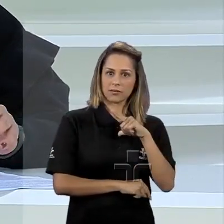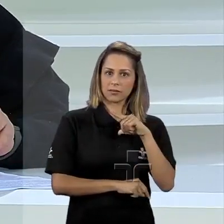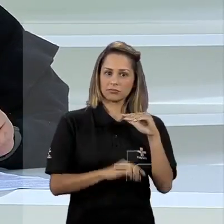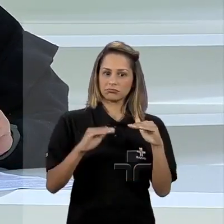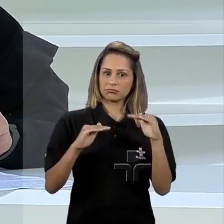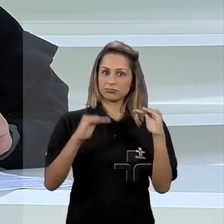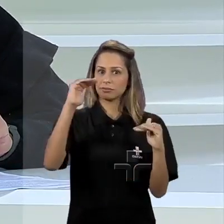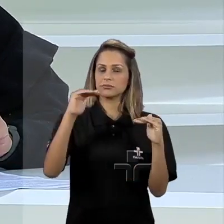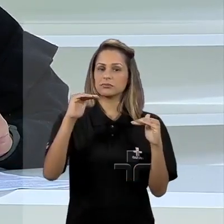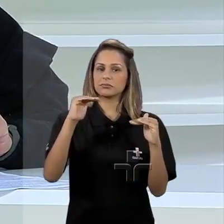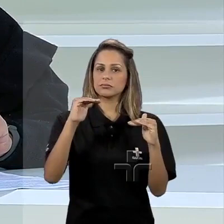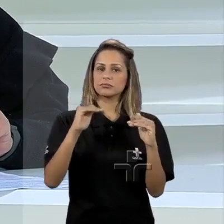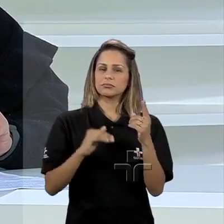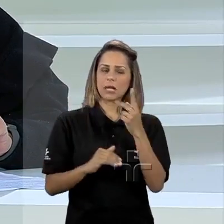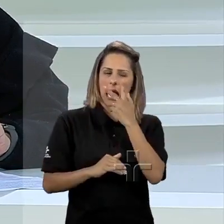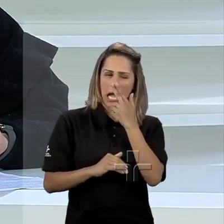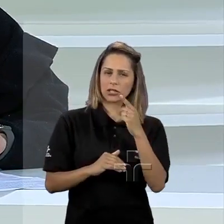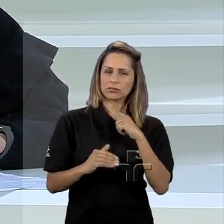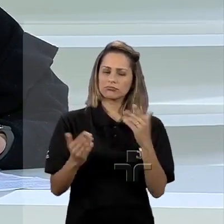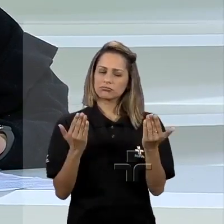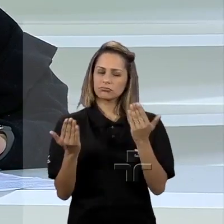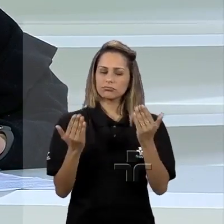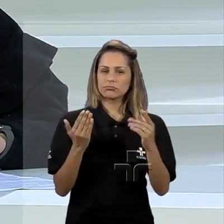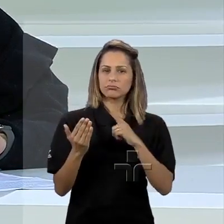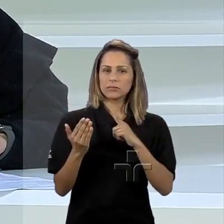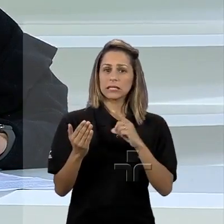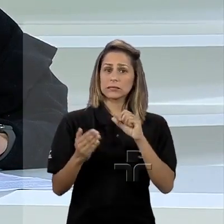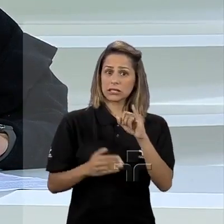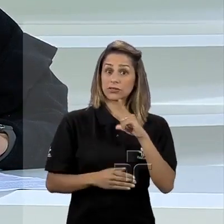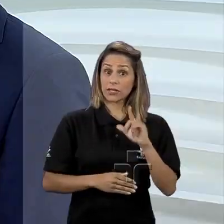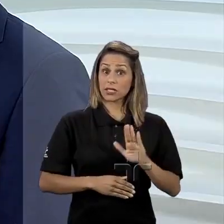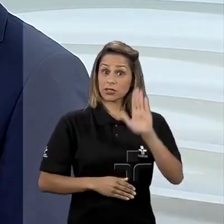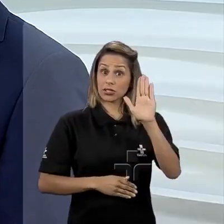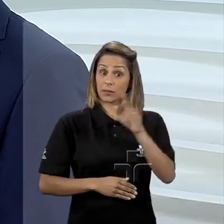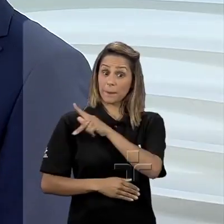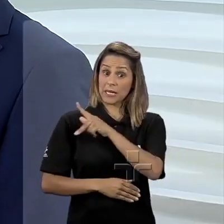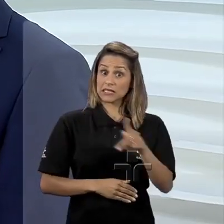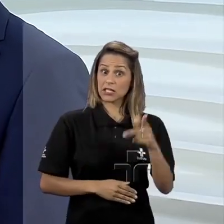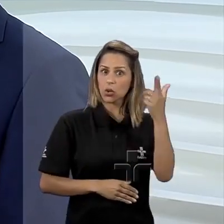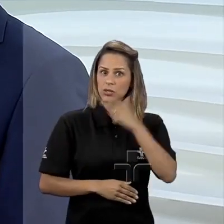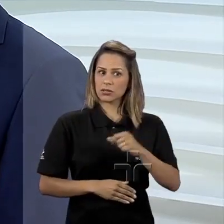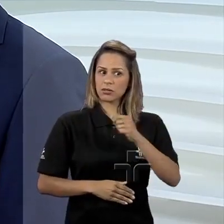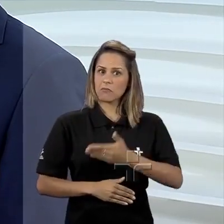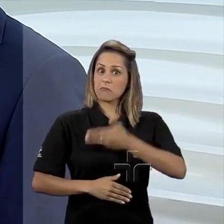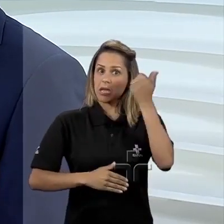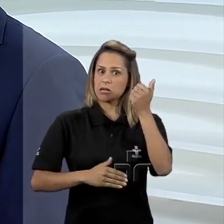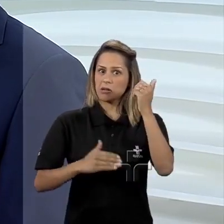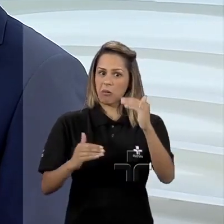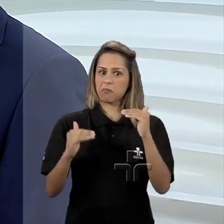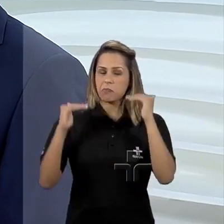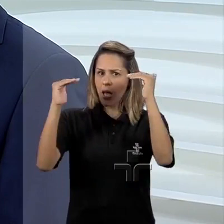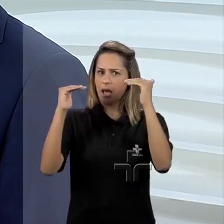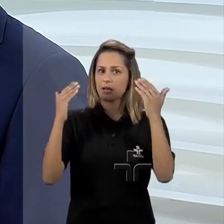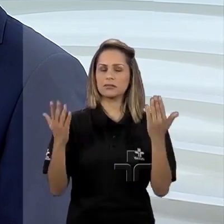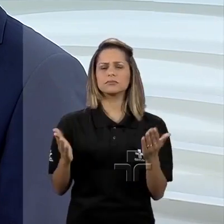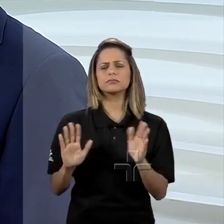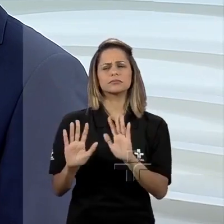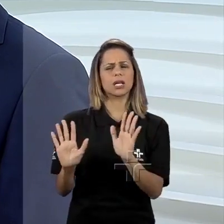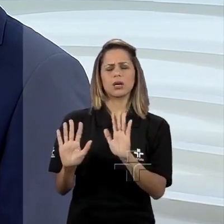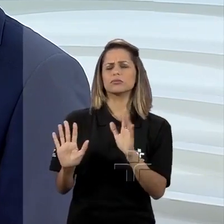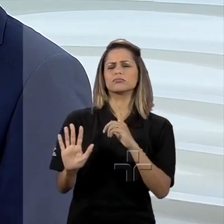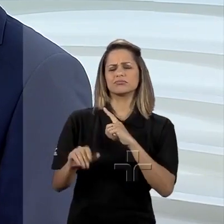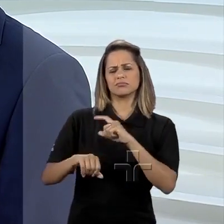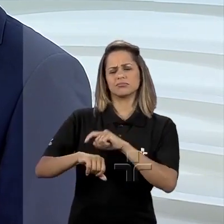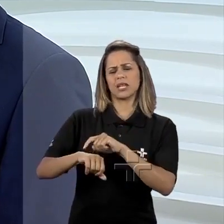Considerando todos esses fatores, o senhor acha que o senhor teria sido um candidato mais competitivo à presidência? Não. Tudo a seu tempo e tudo a sua hora. Geraldo